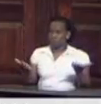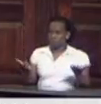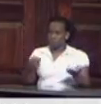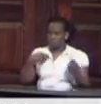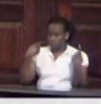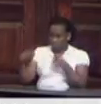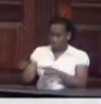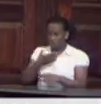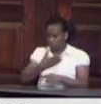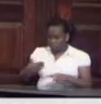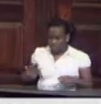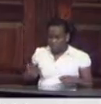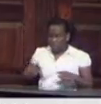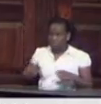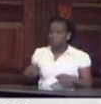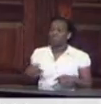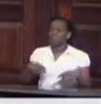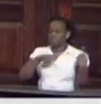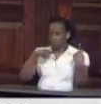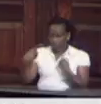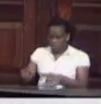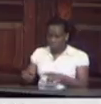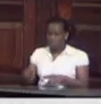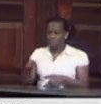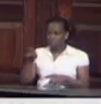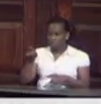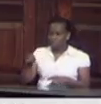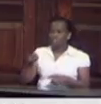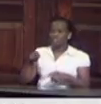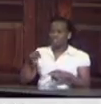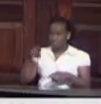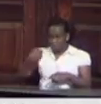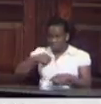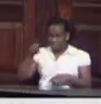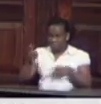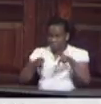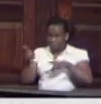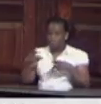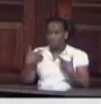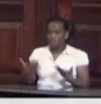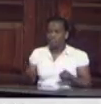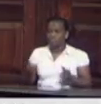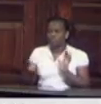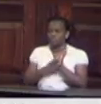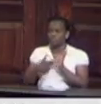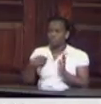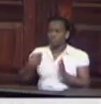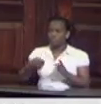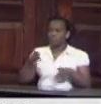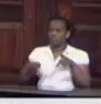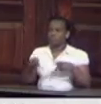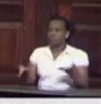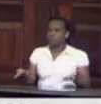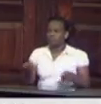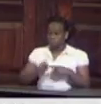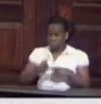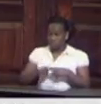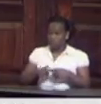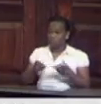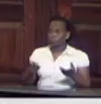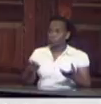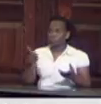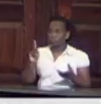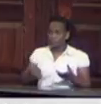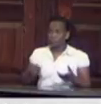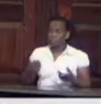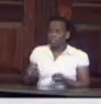um governo desse, e ser contra isso é ser populista, eu sou populista. Que populismo é